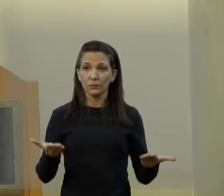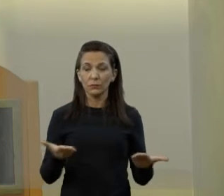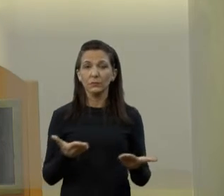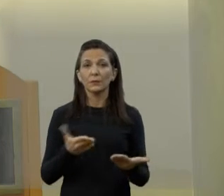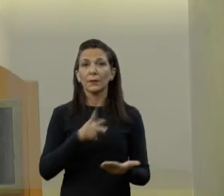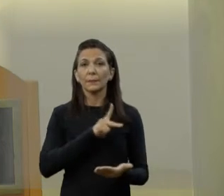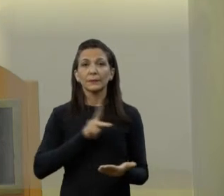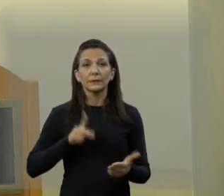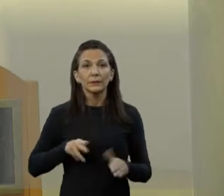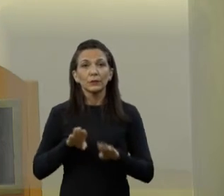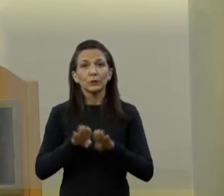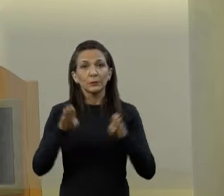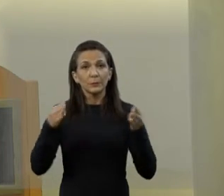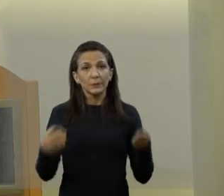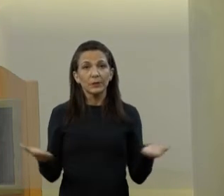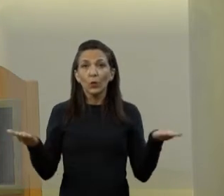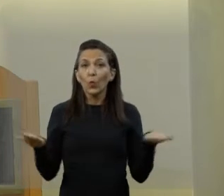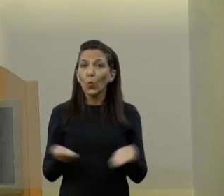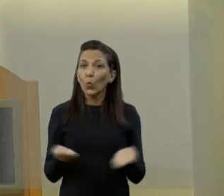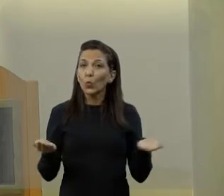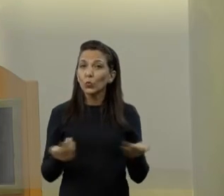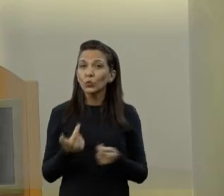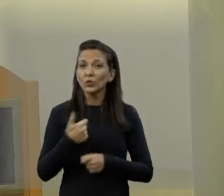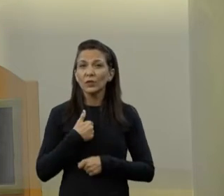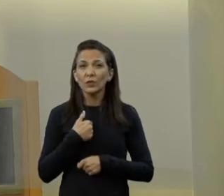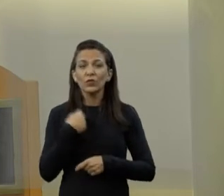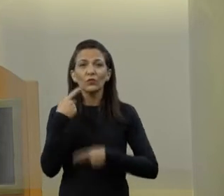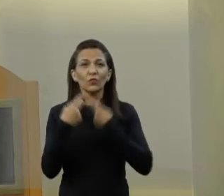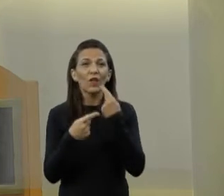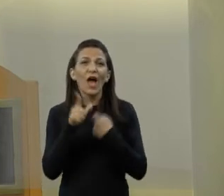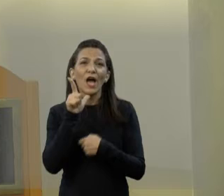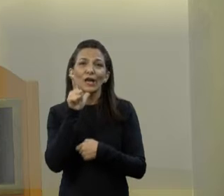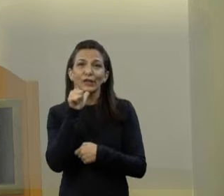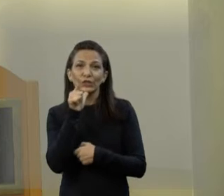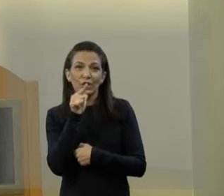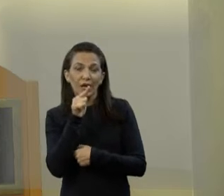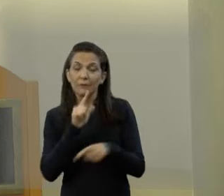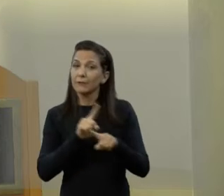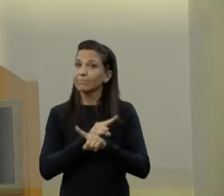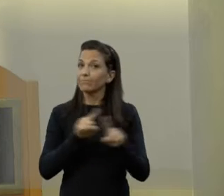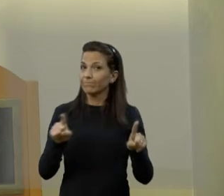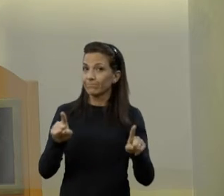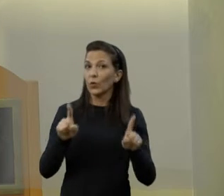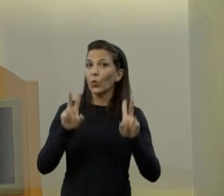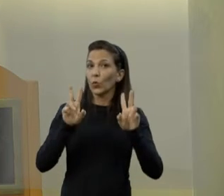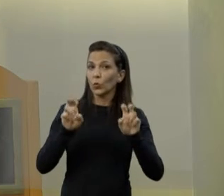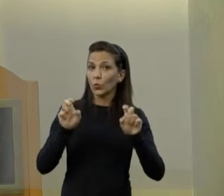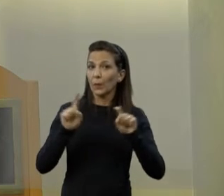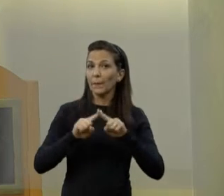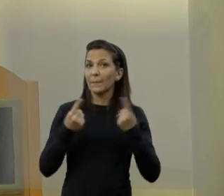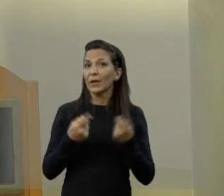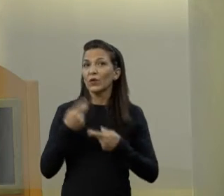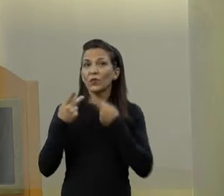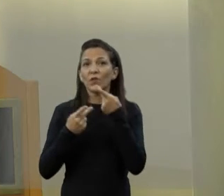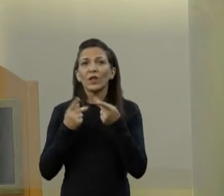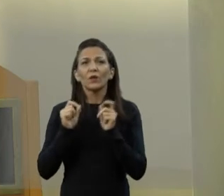tarde presidente da mesa hoje eu não vou falar de água presidenta mas eu vou falar um pouquinho dos últimos acontecimentos